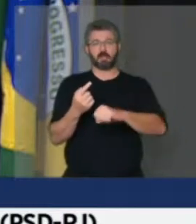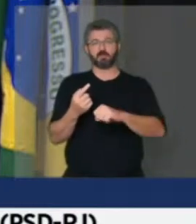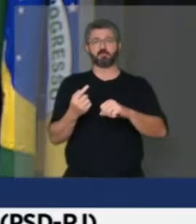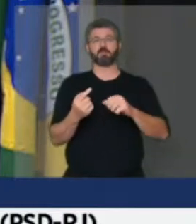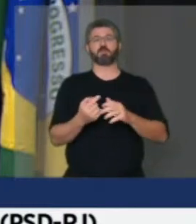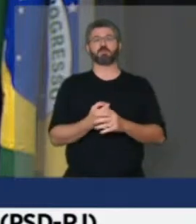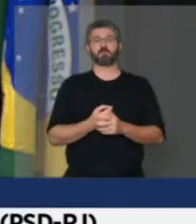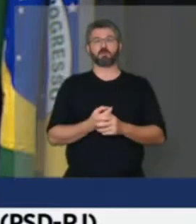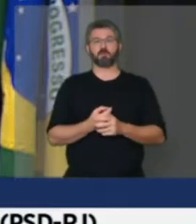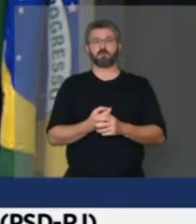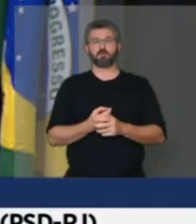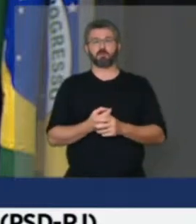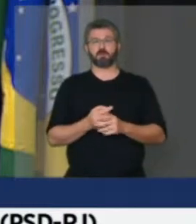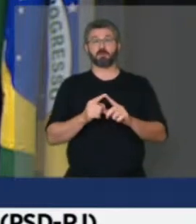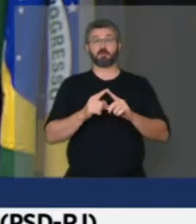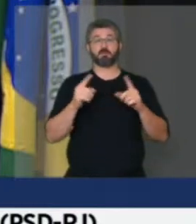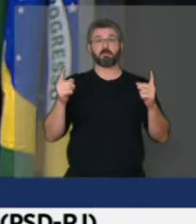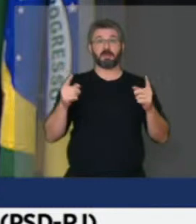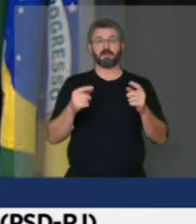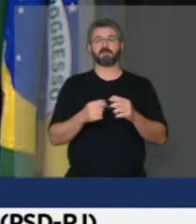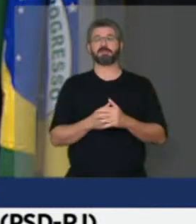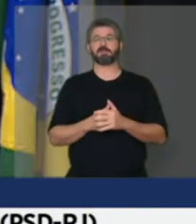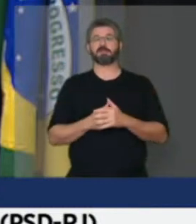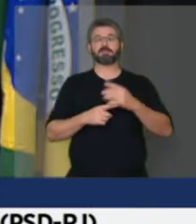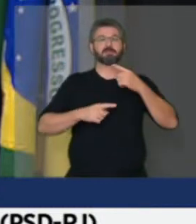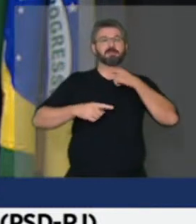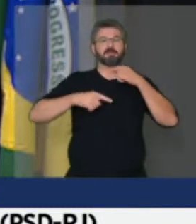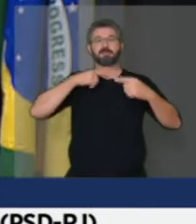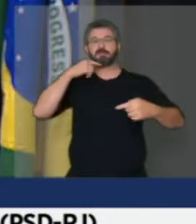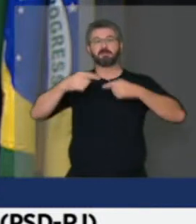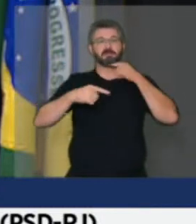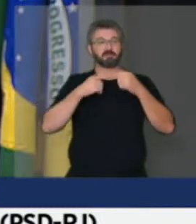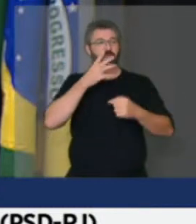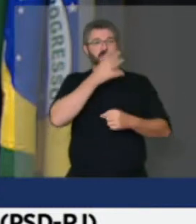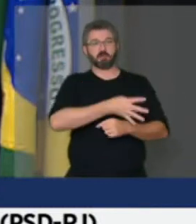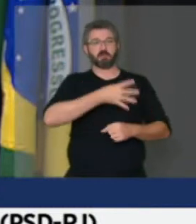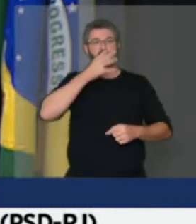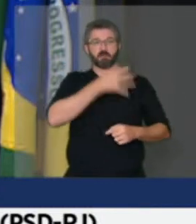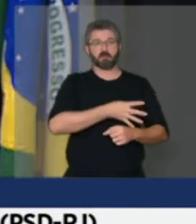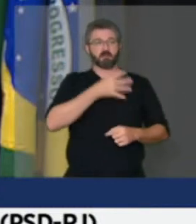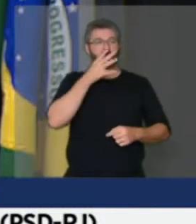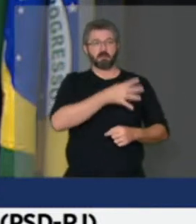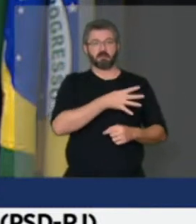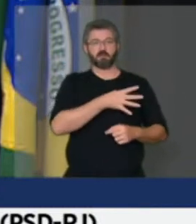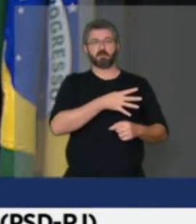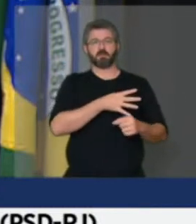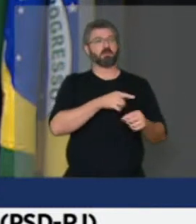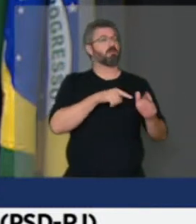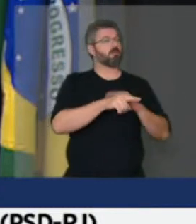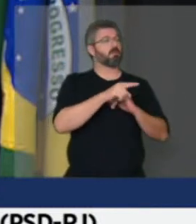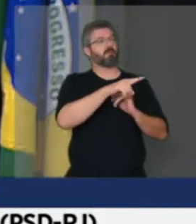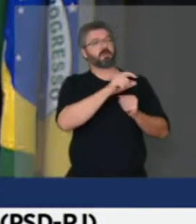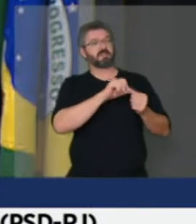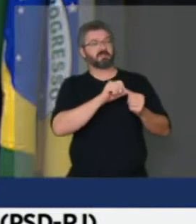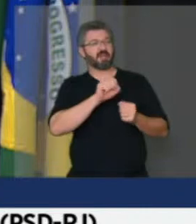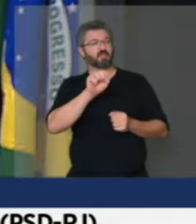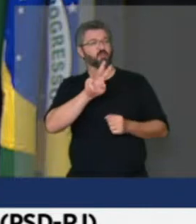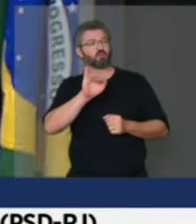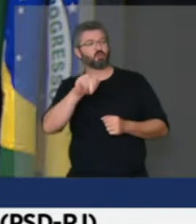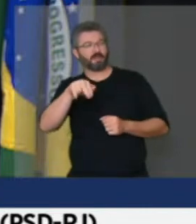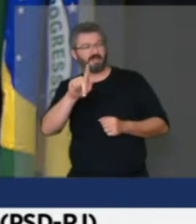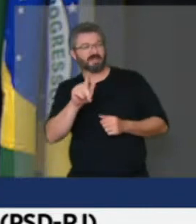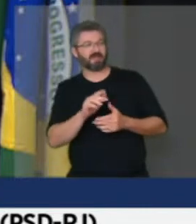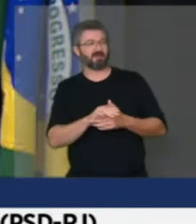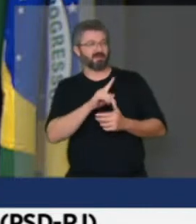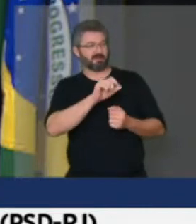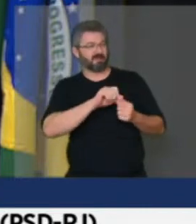homicídio, mas fica a questionar esta acusada todo o tempo se ela fazia swing. Eu pergunto